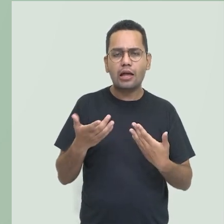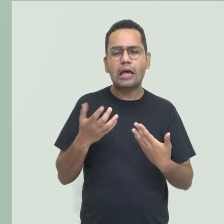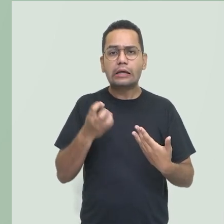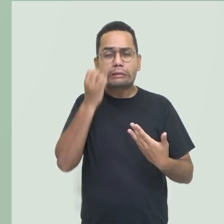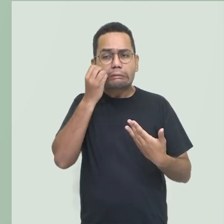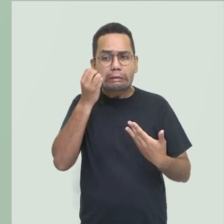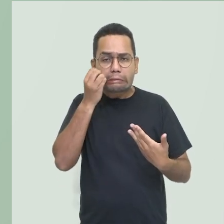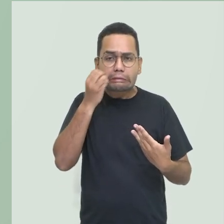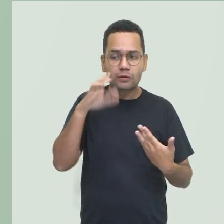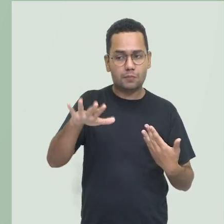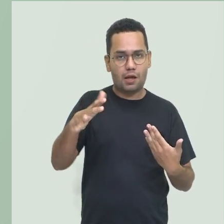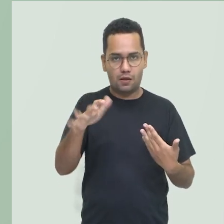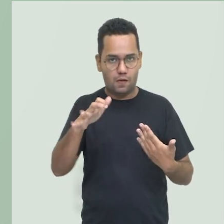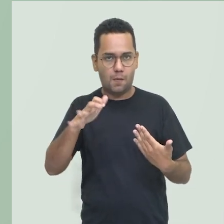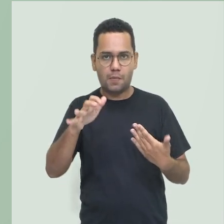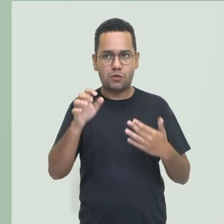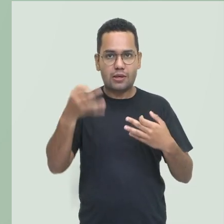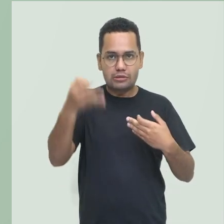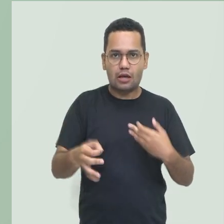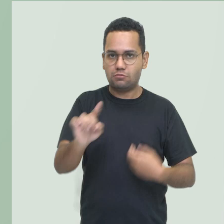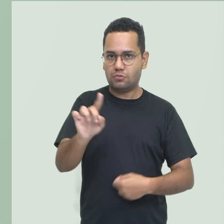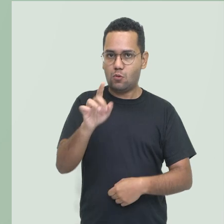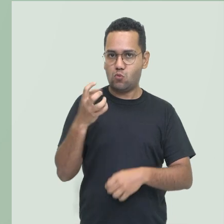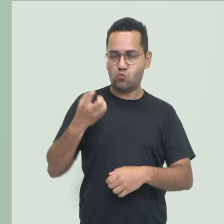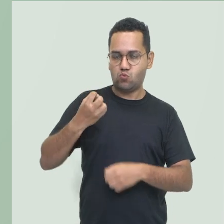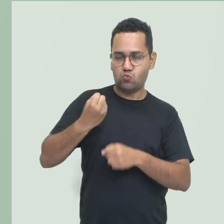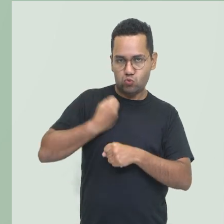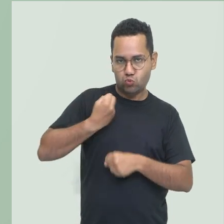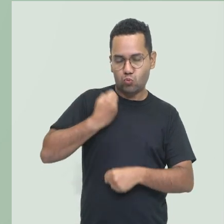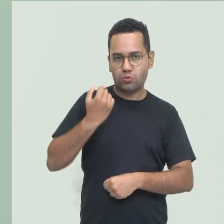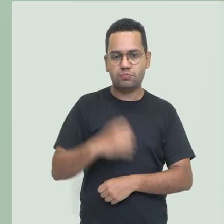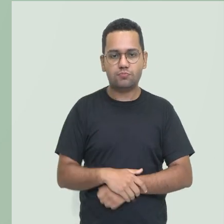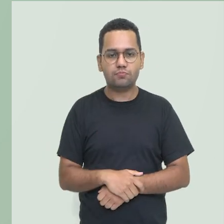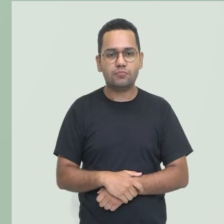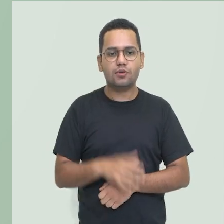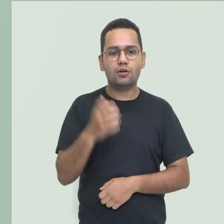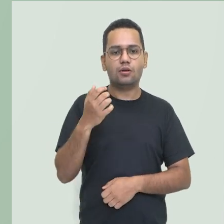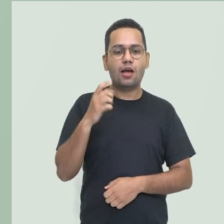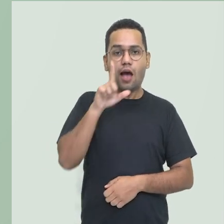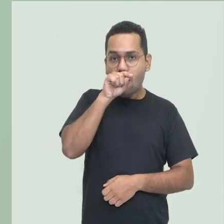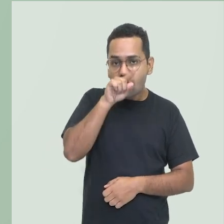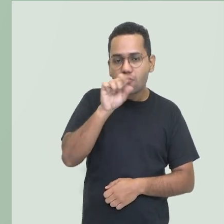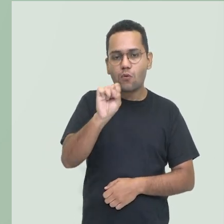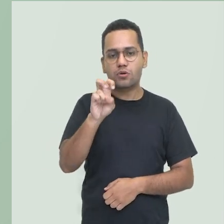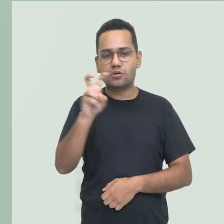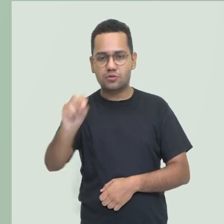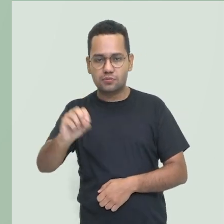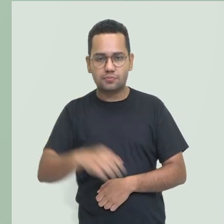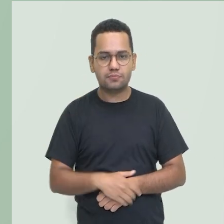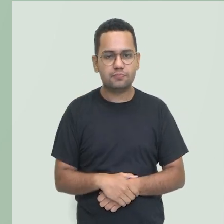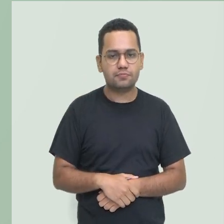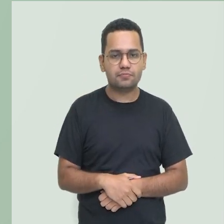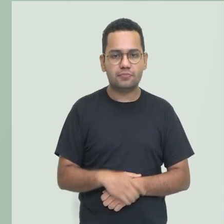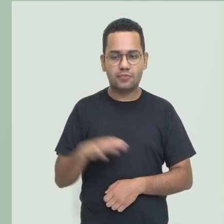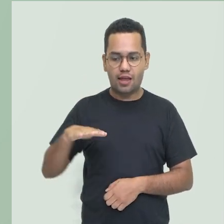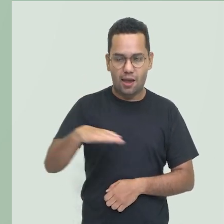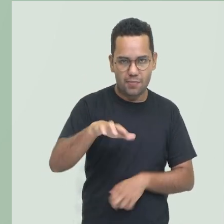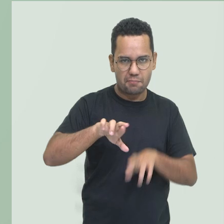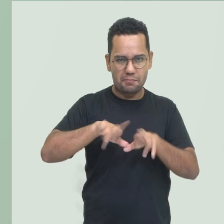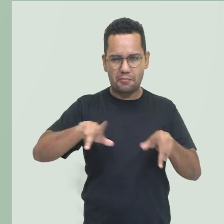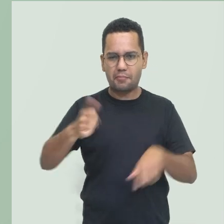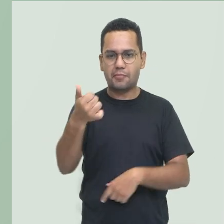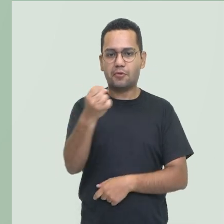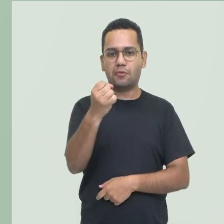tá? Não é um número exato. Cerca de 850 aves, né? 187